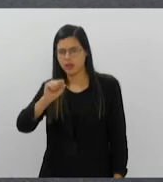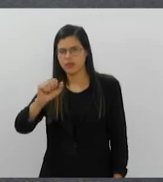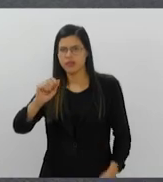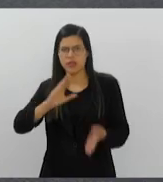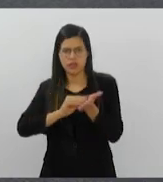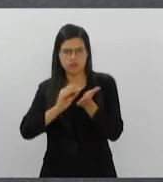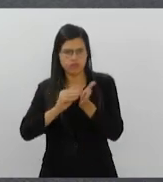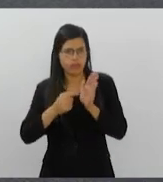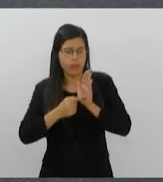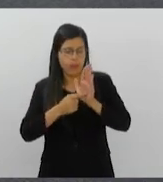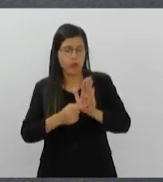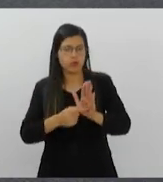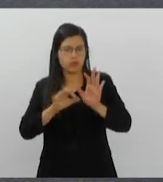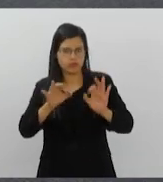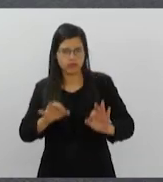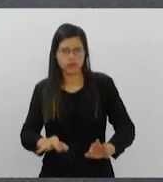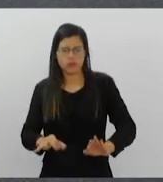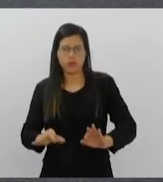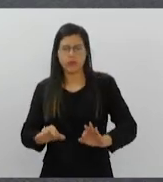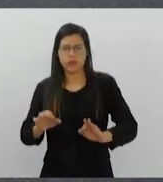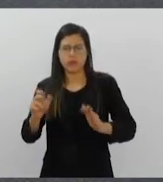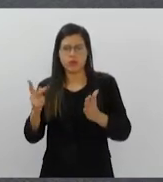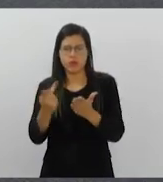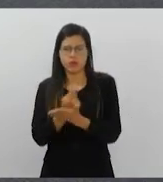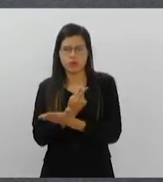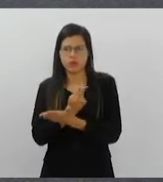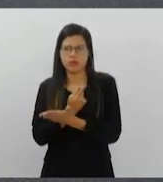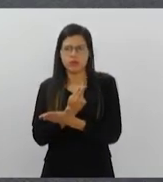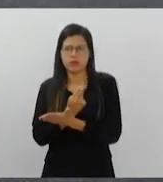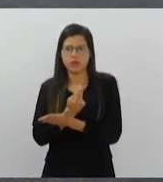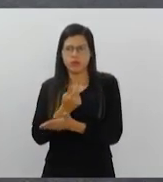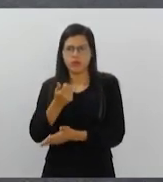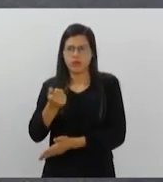com exatidão o ocorrido na